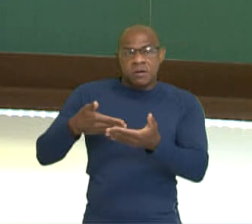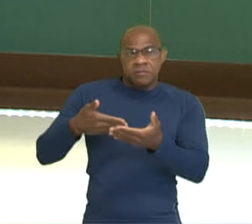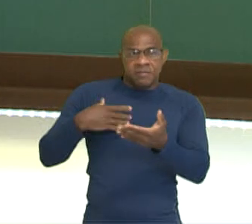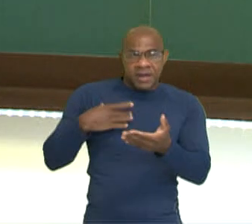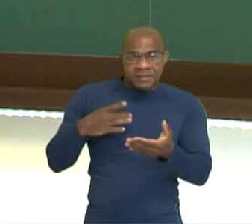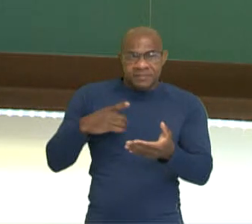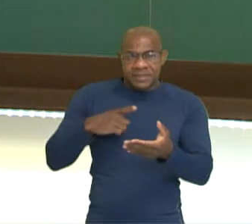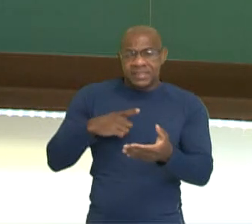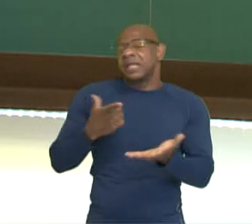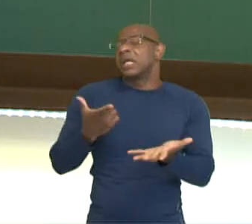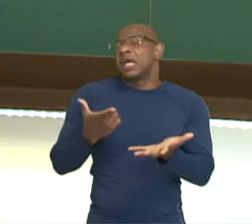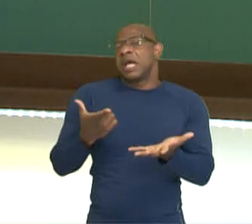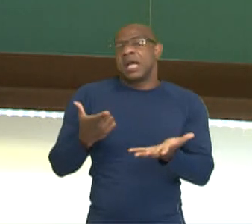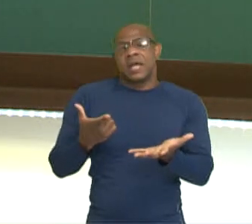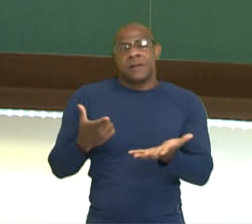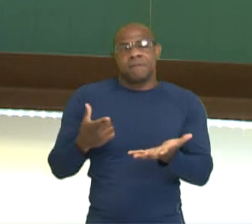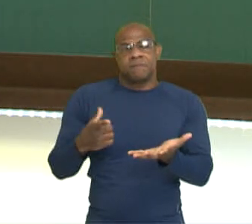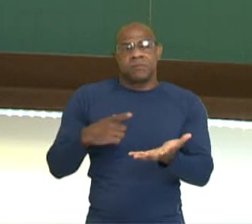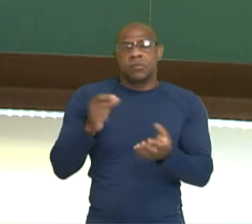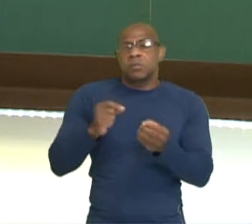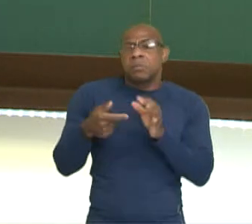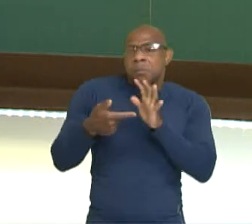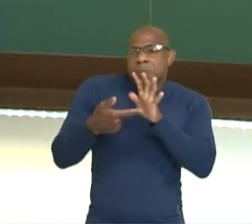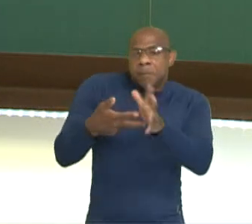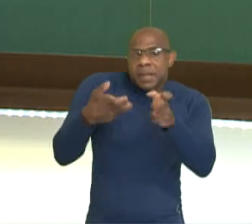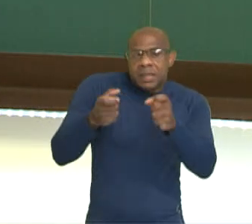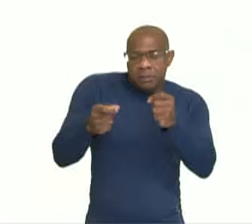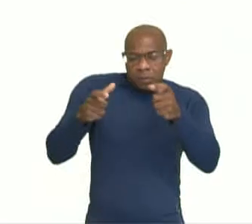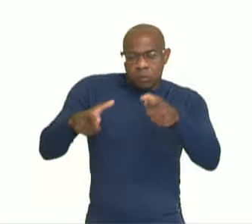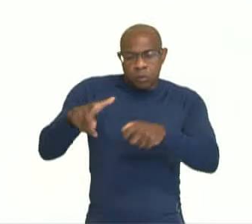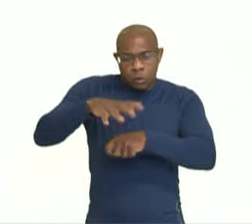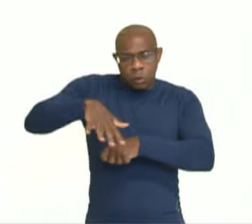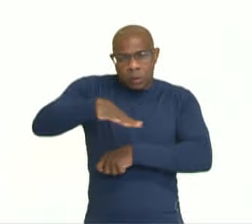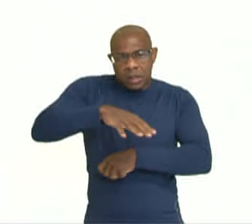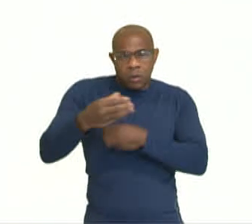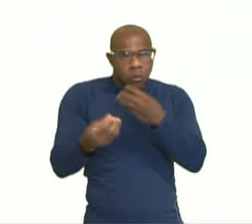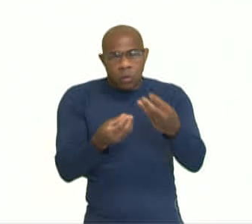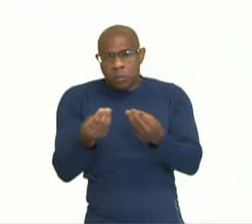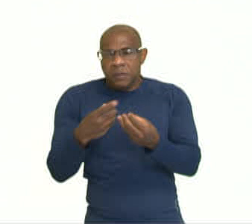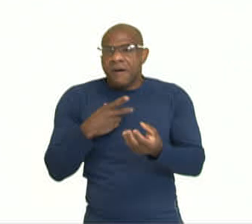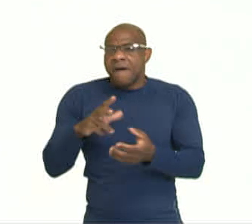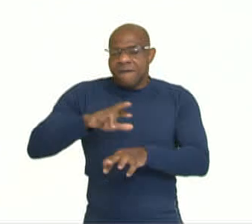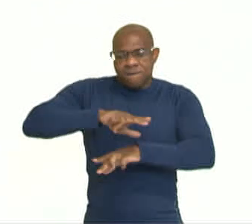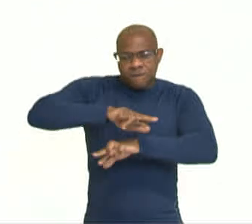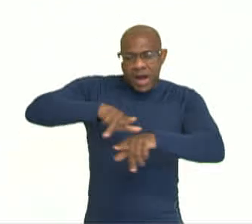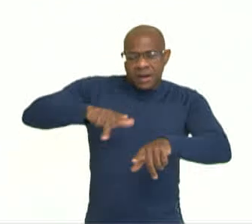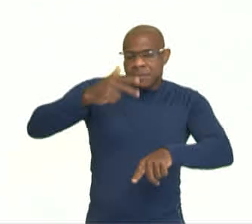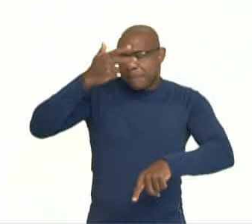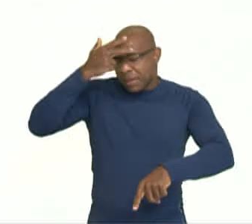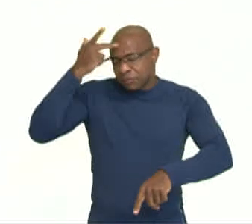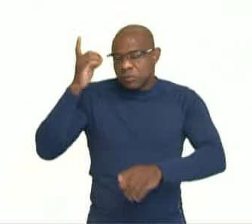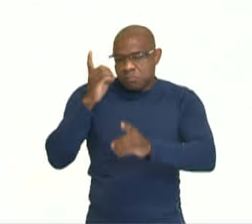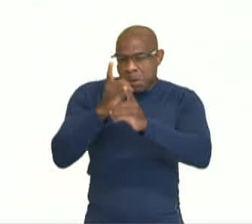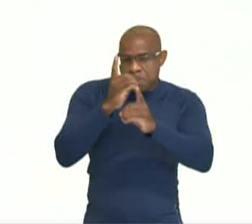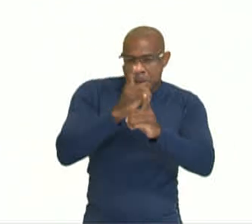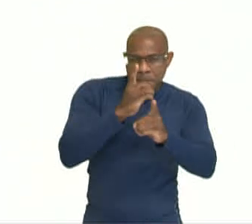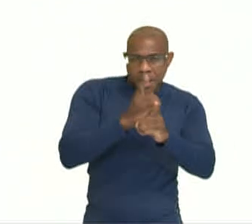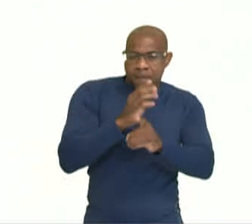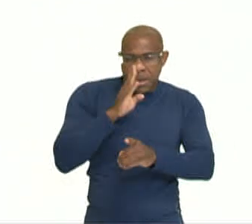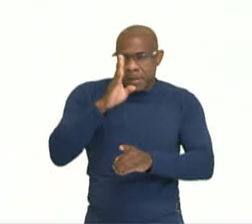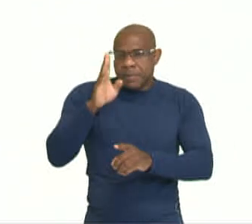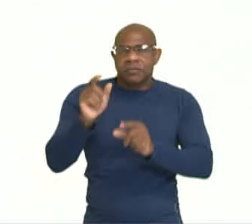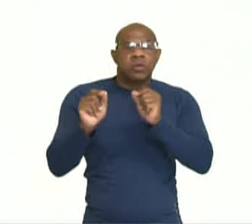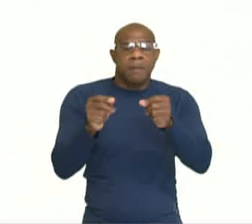mais literal da identificação local, em que várias pessoas se encontram e